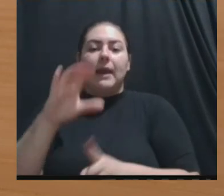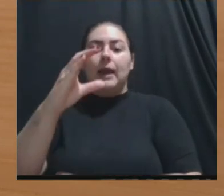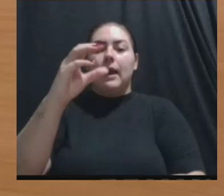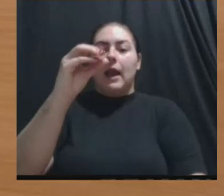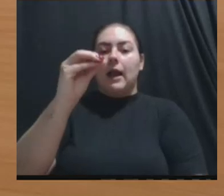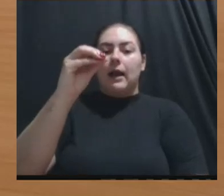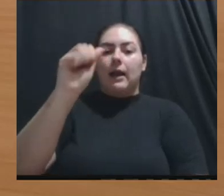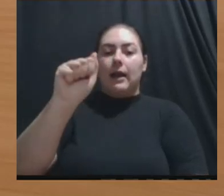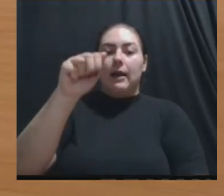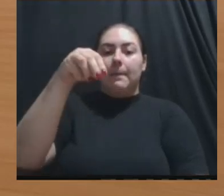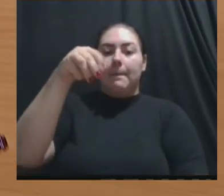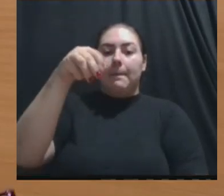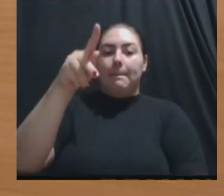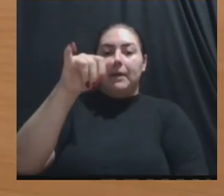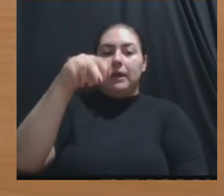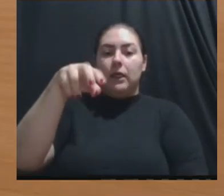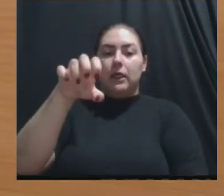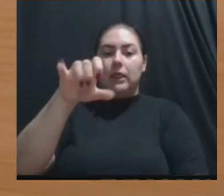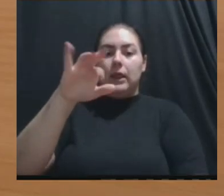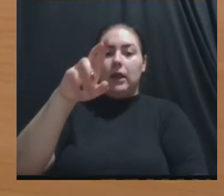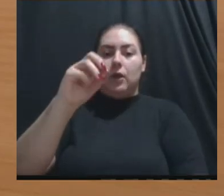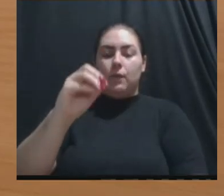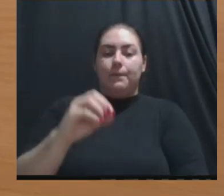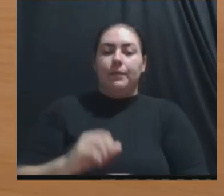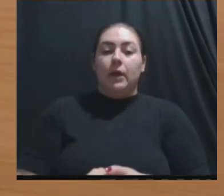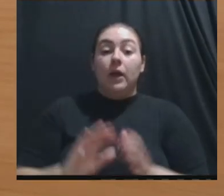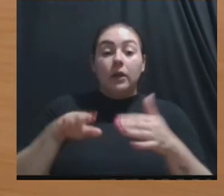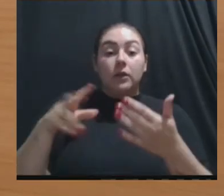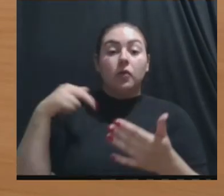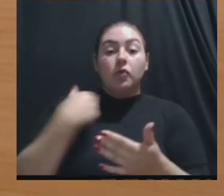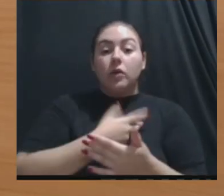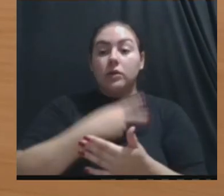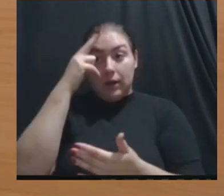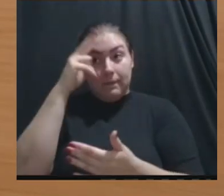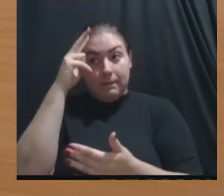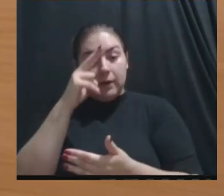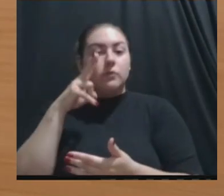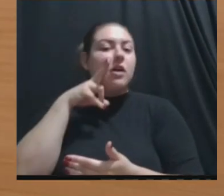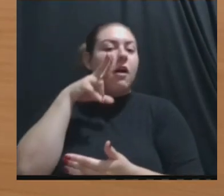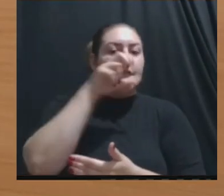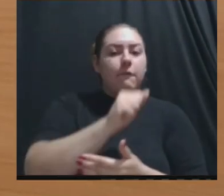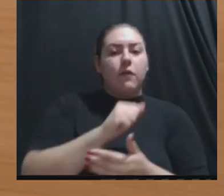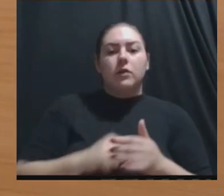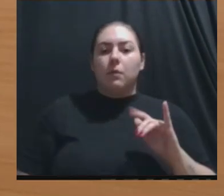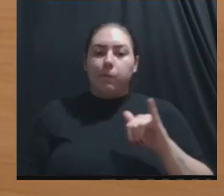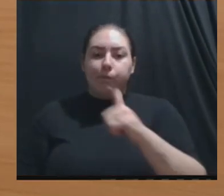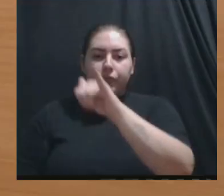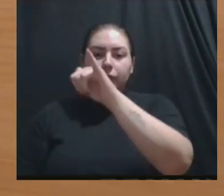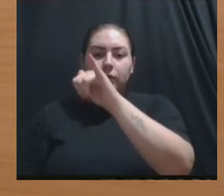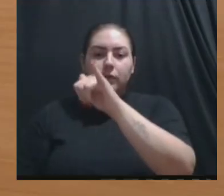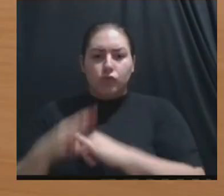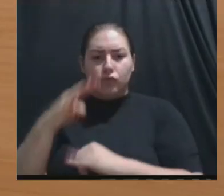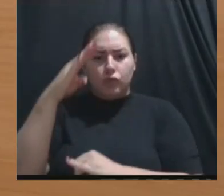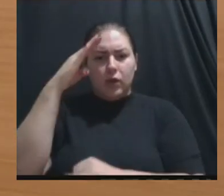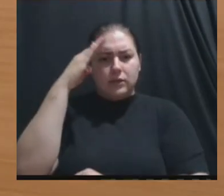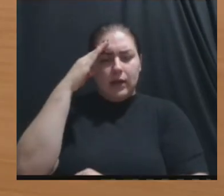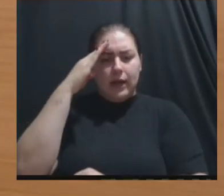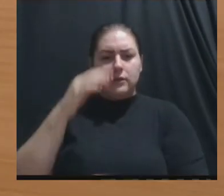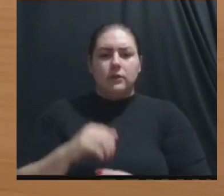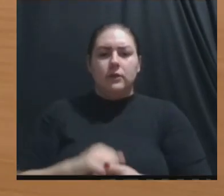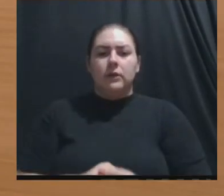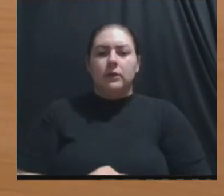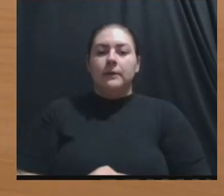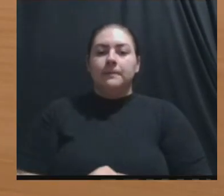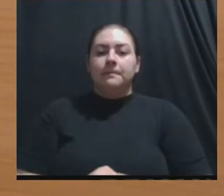A gente lembra então que a Semana da Força Aérea Brasileira vai então contemplar duas datas. O dia 5